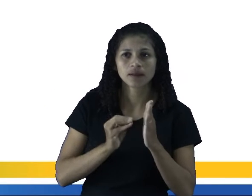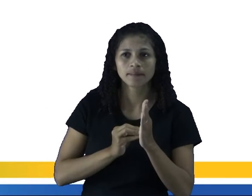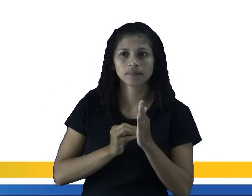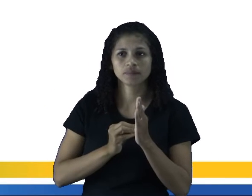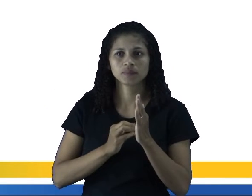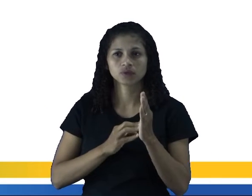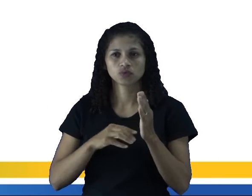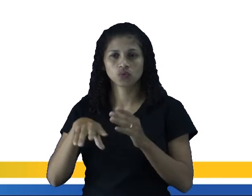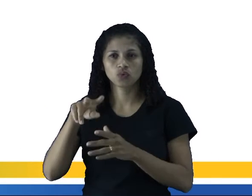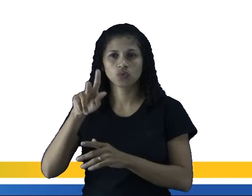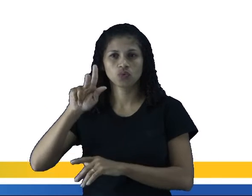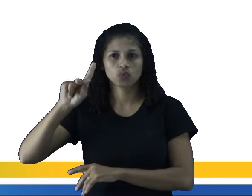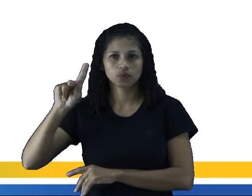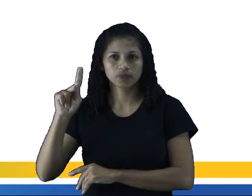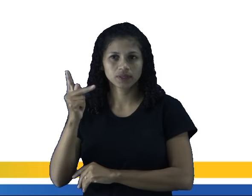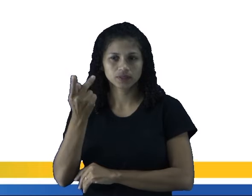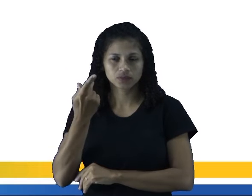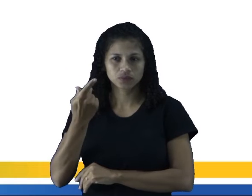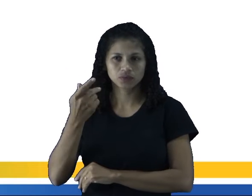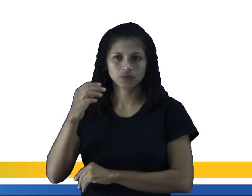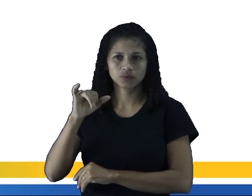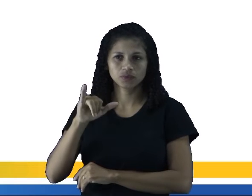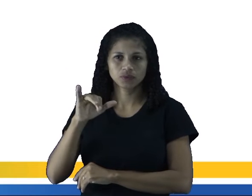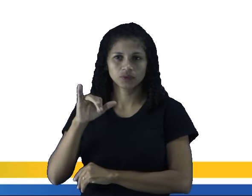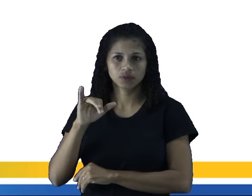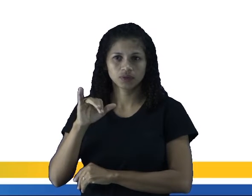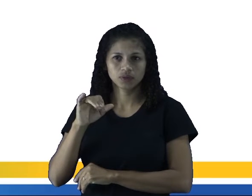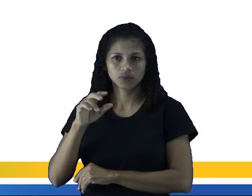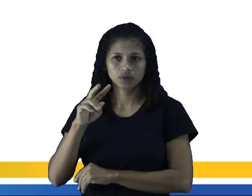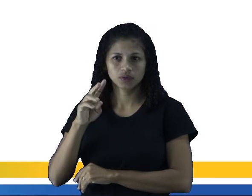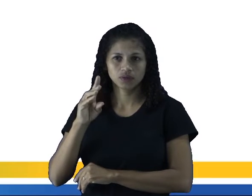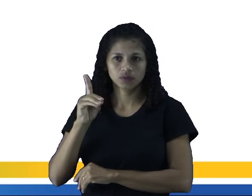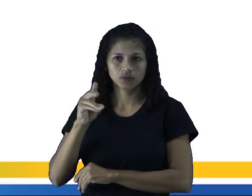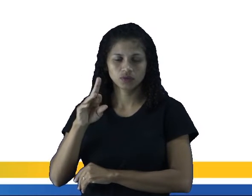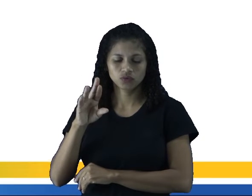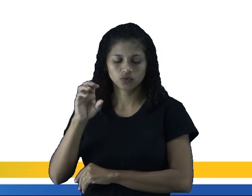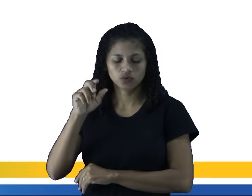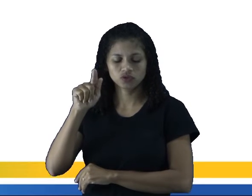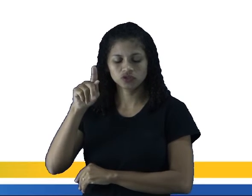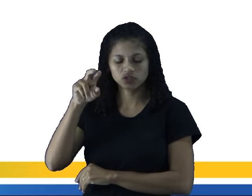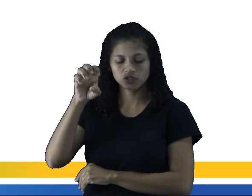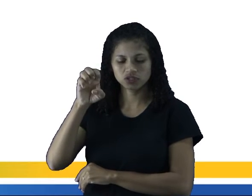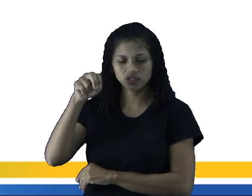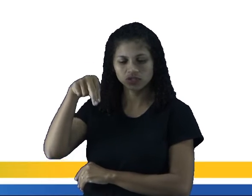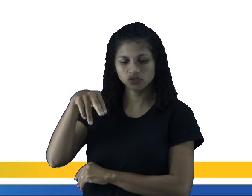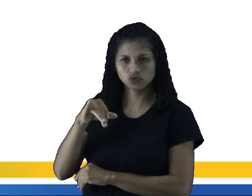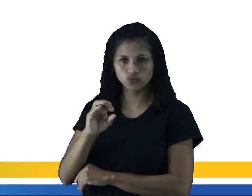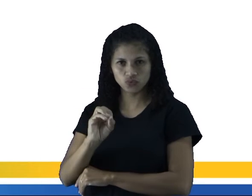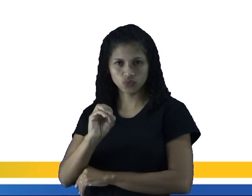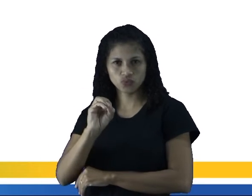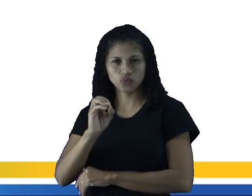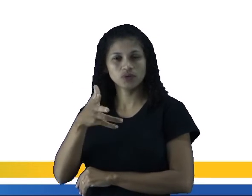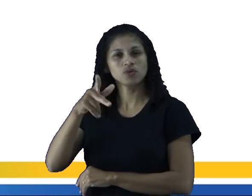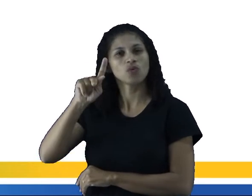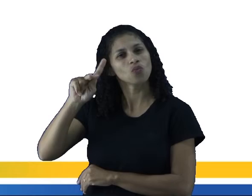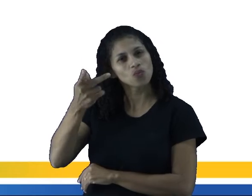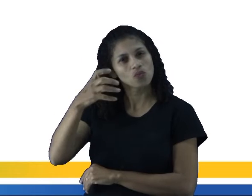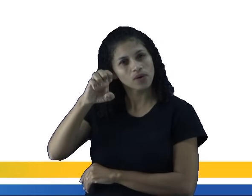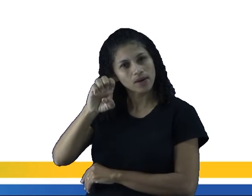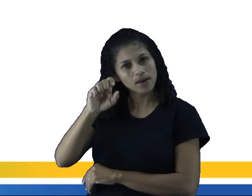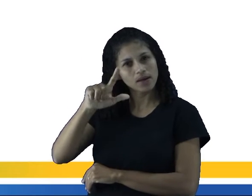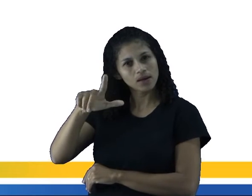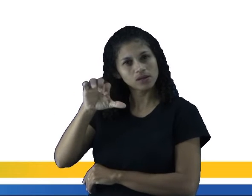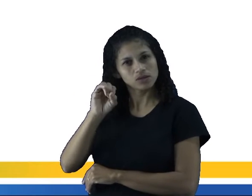e o hélio, eles vão ter uma única camada ali ao redor do núcleo. Os do